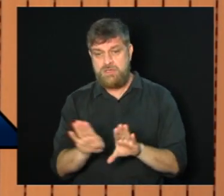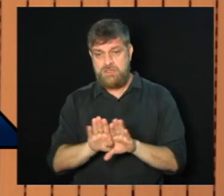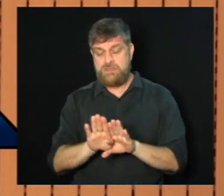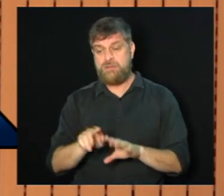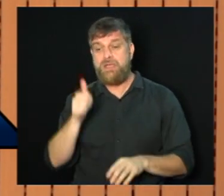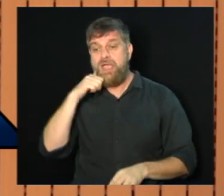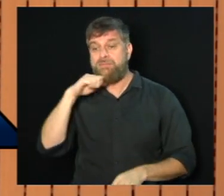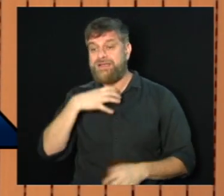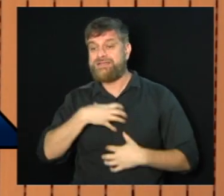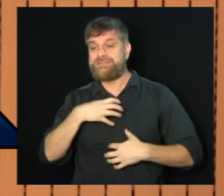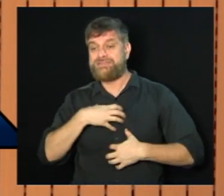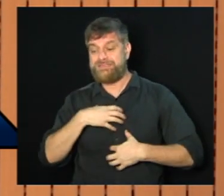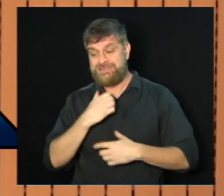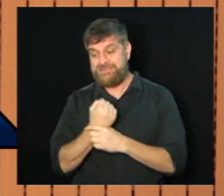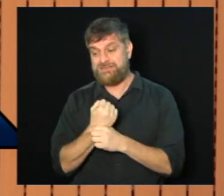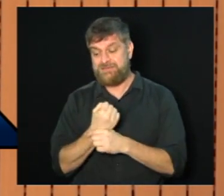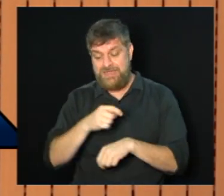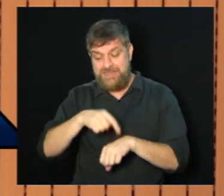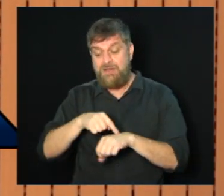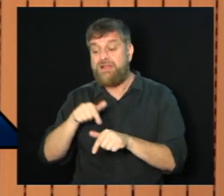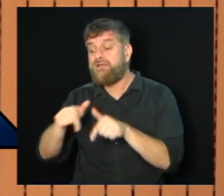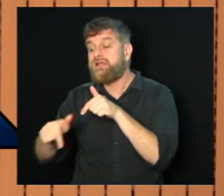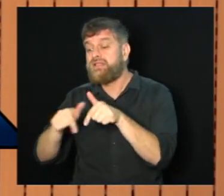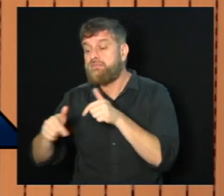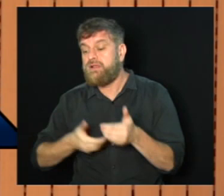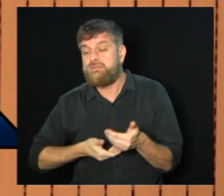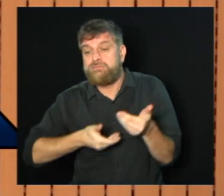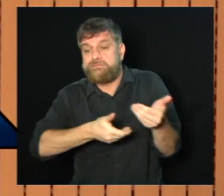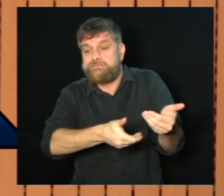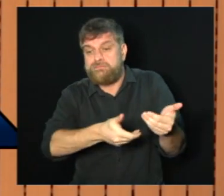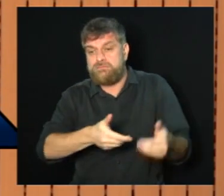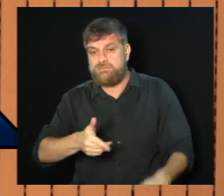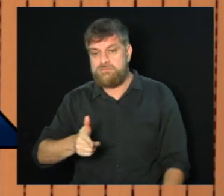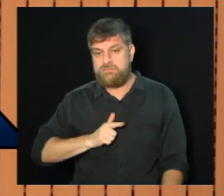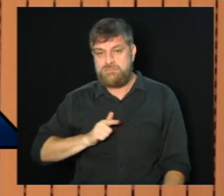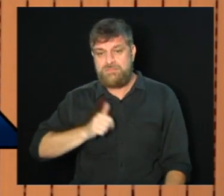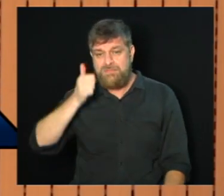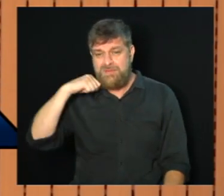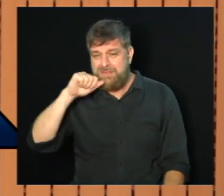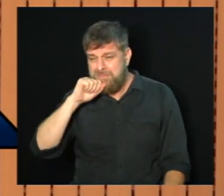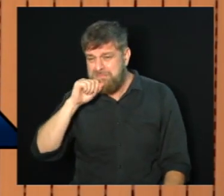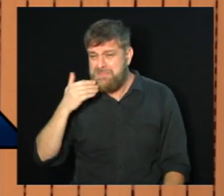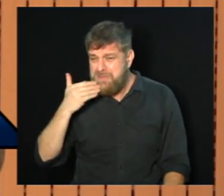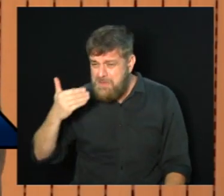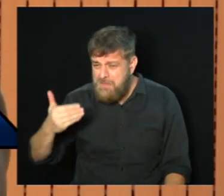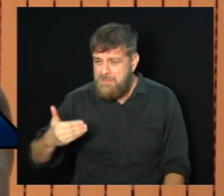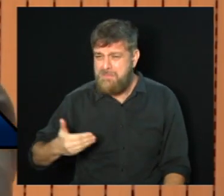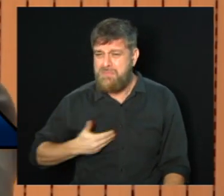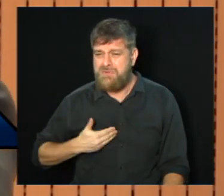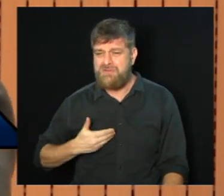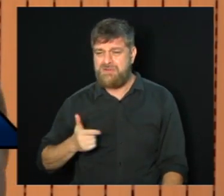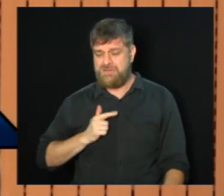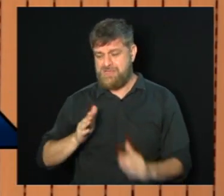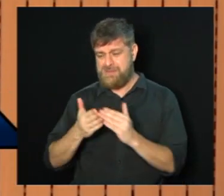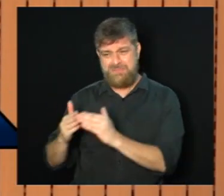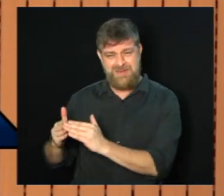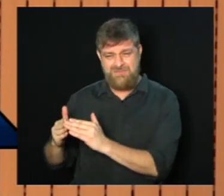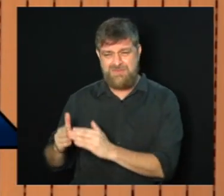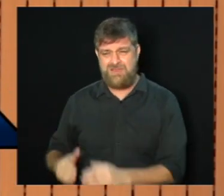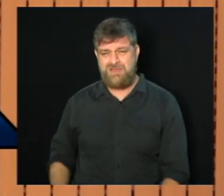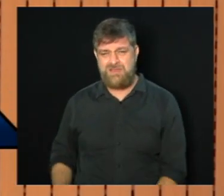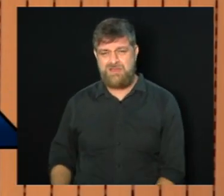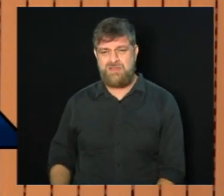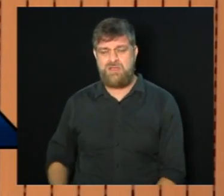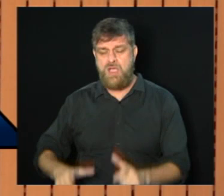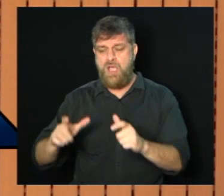das mães que precisam trabalhar. Não são poucas as que nos procuram, quer seja na periferia, ou quer